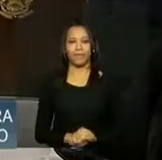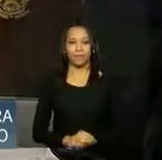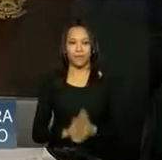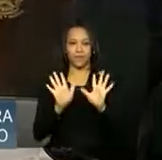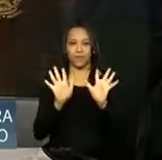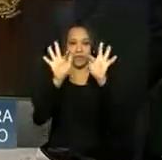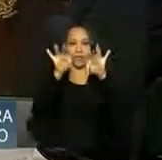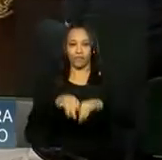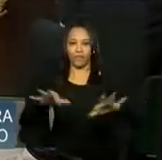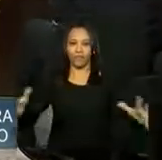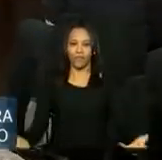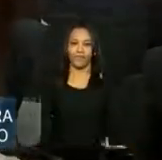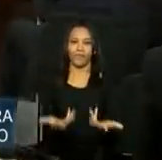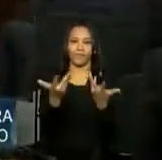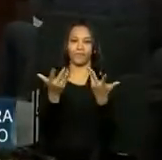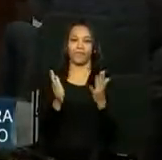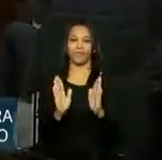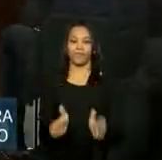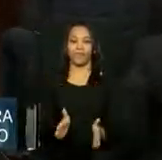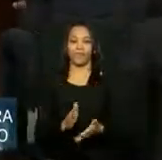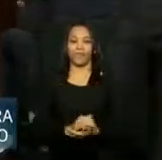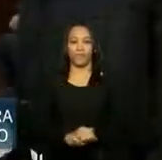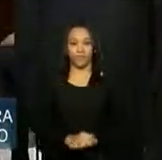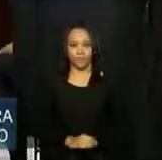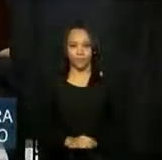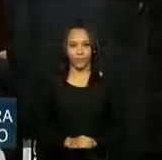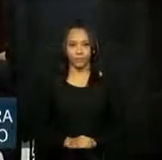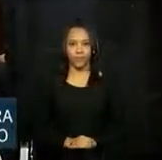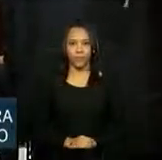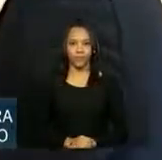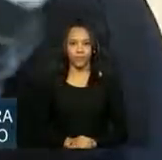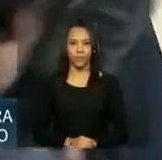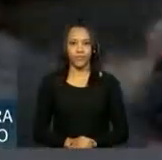Ah tá encerrado esse aqui ó